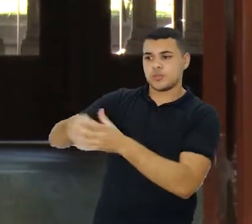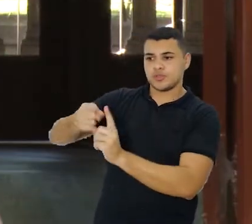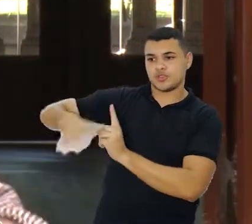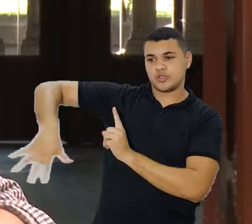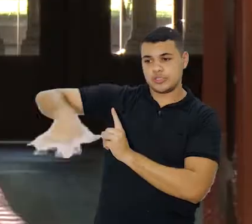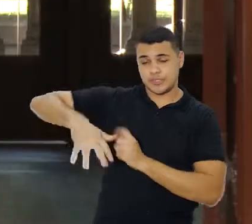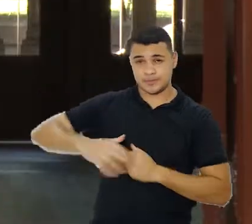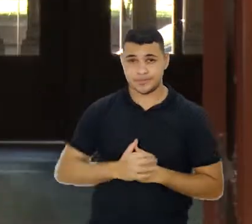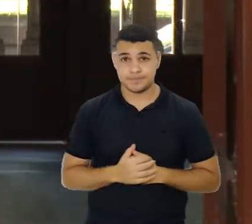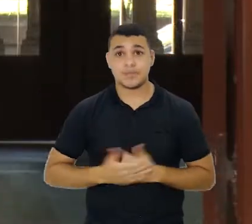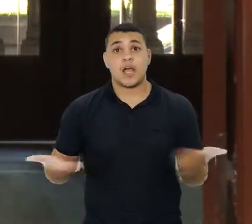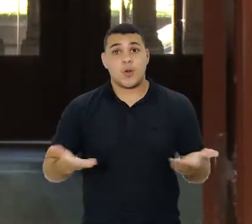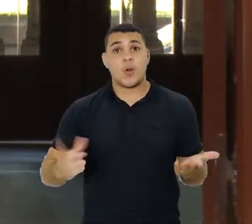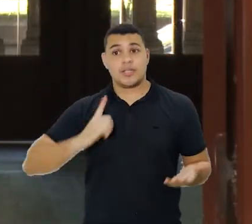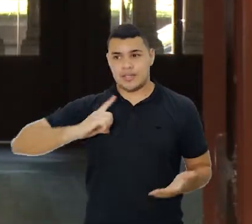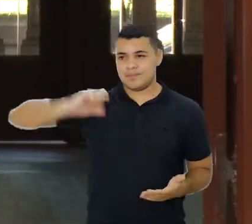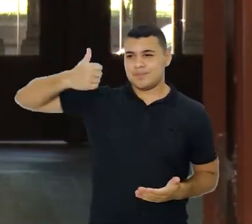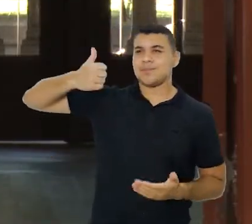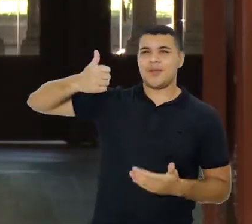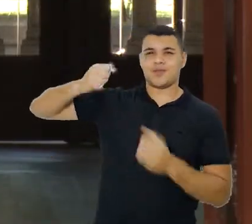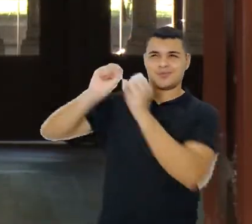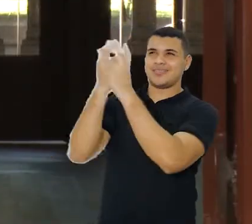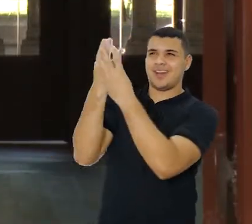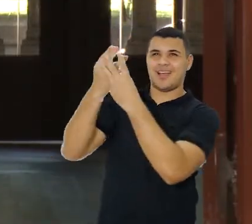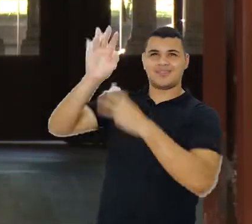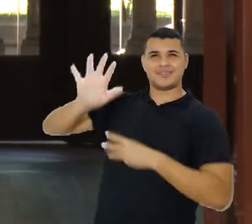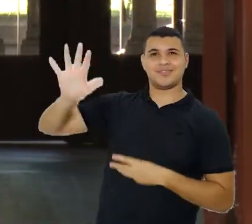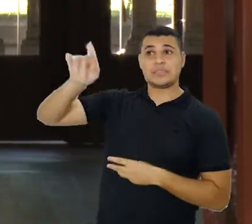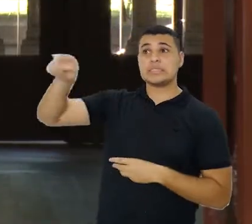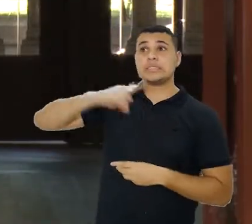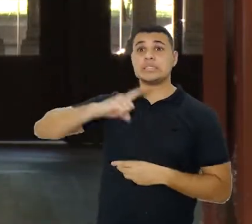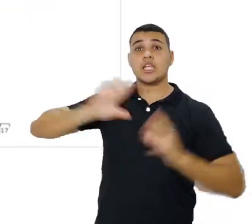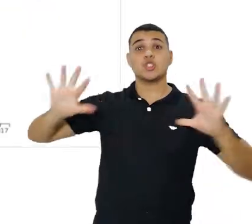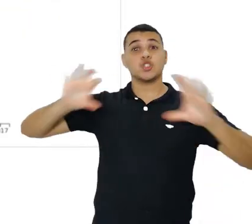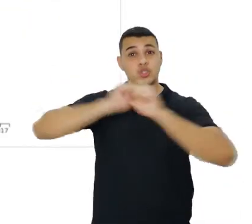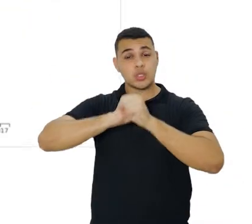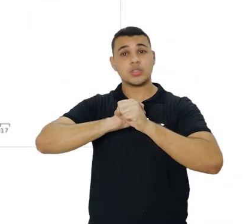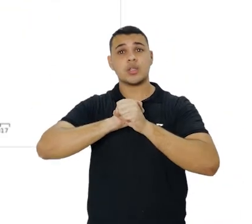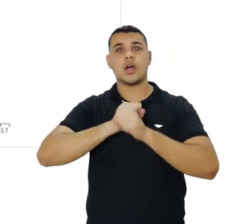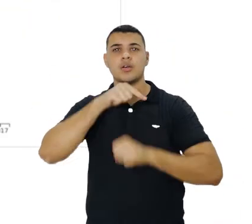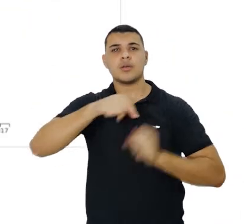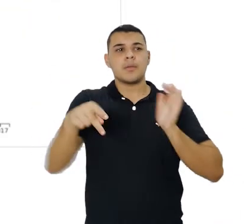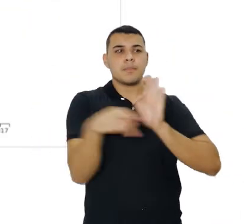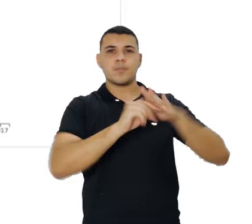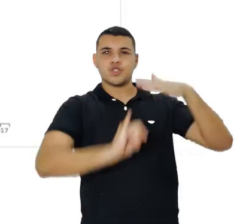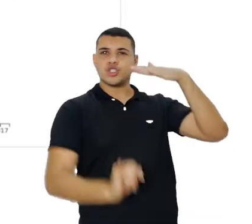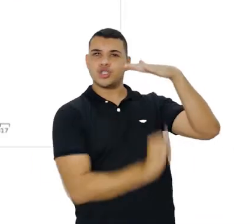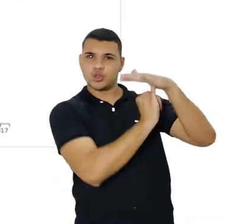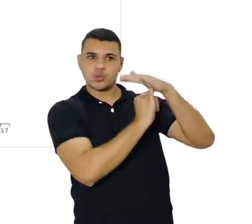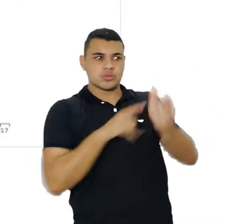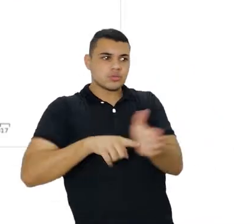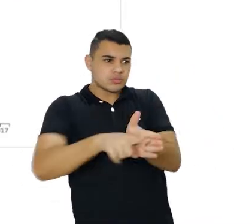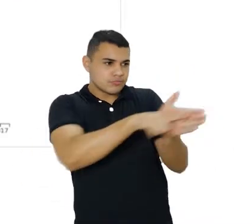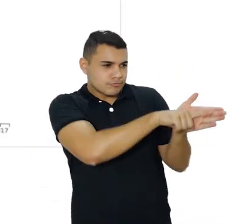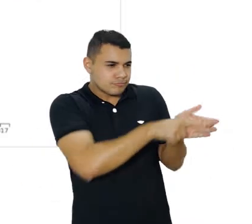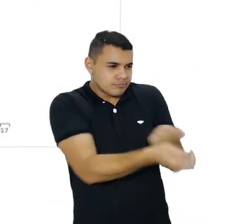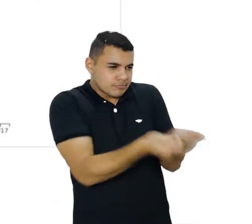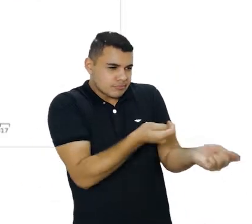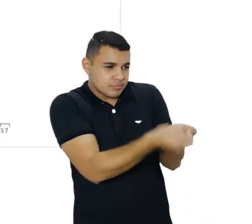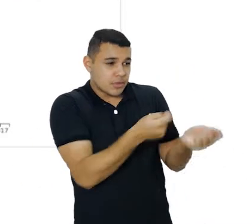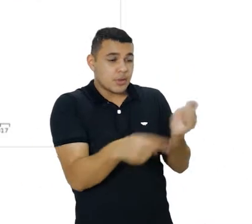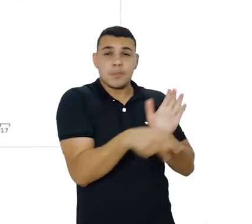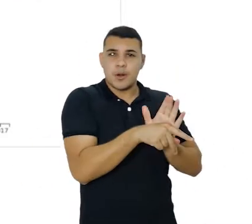determinada população. Nós temos nesse primeiro gráfico as estimativas geradas pelo Institute of Health Metrics